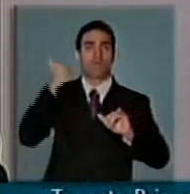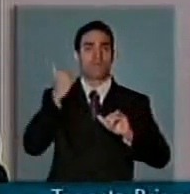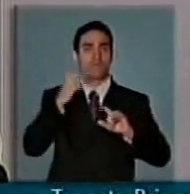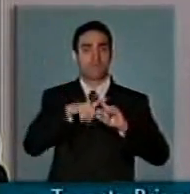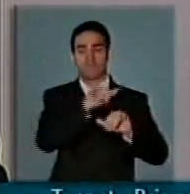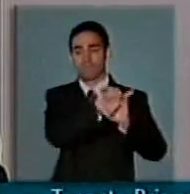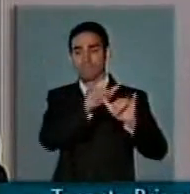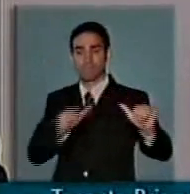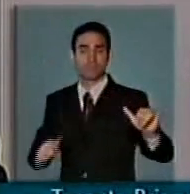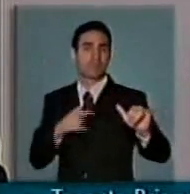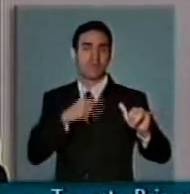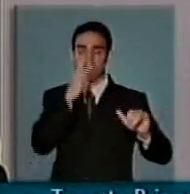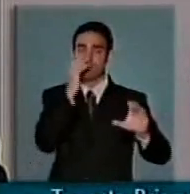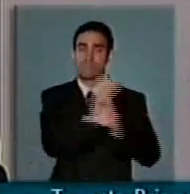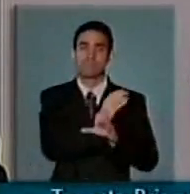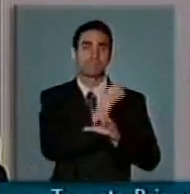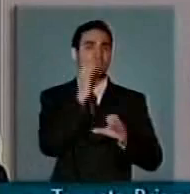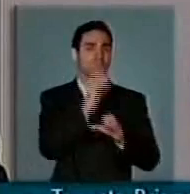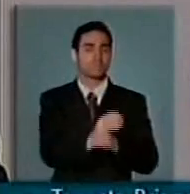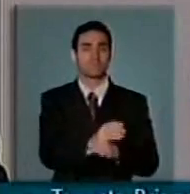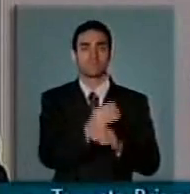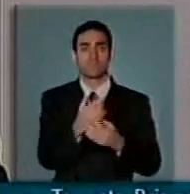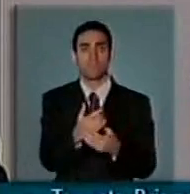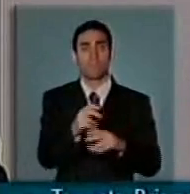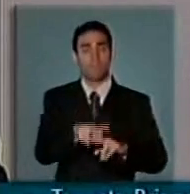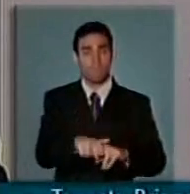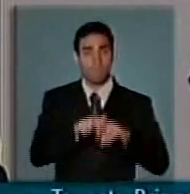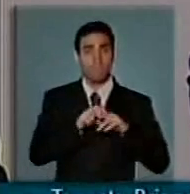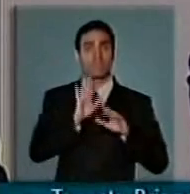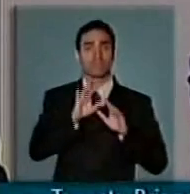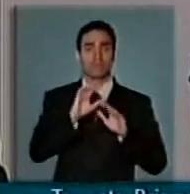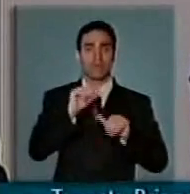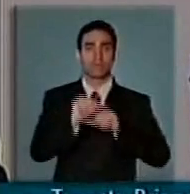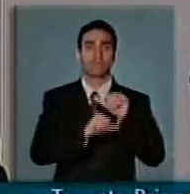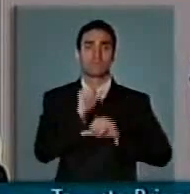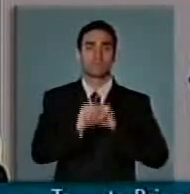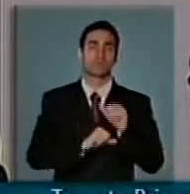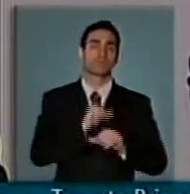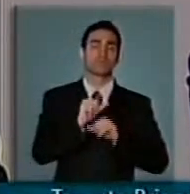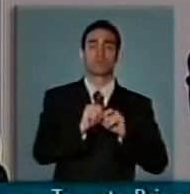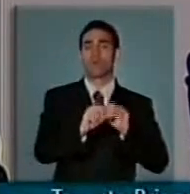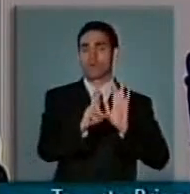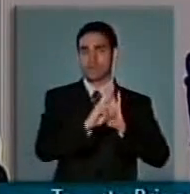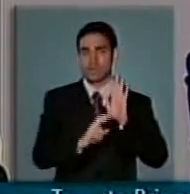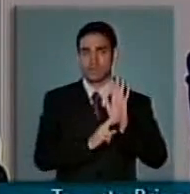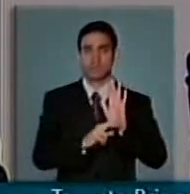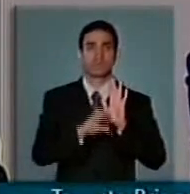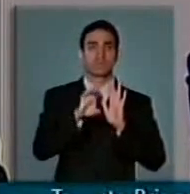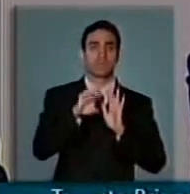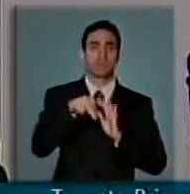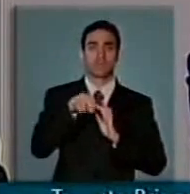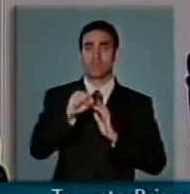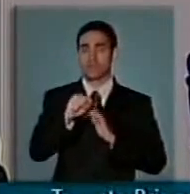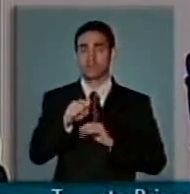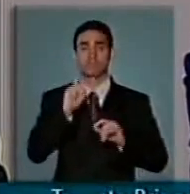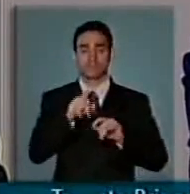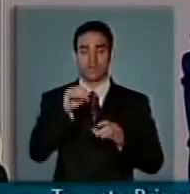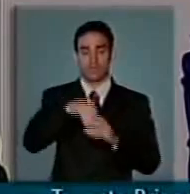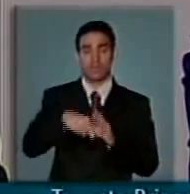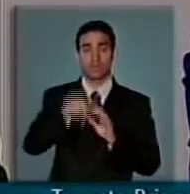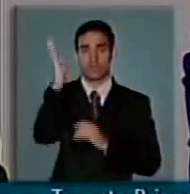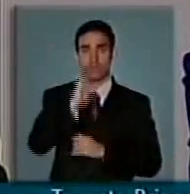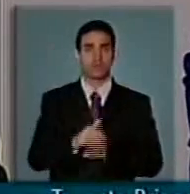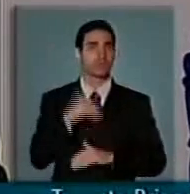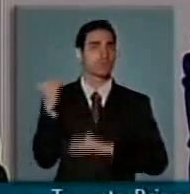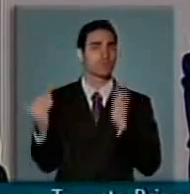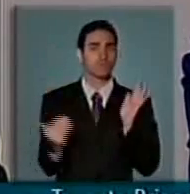das modificações que foi colocada dentro do sistema CNS-ATM e que já está implantada no Brasil